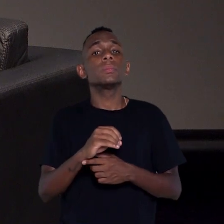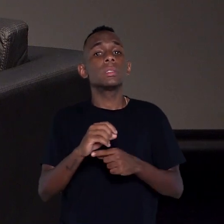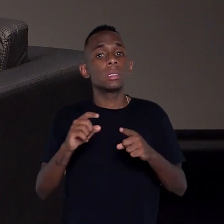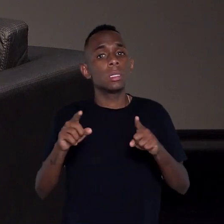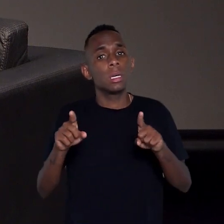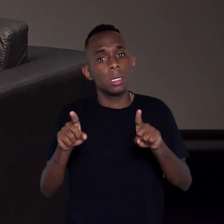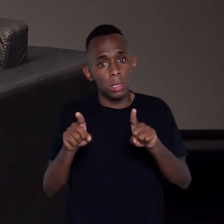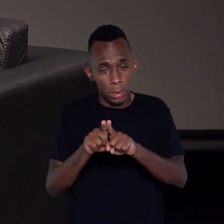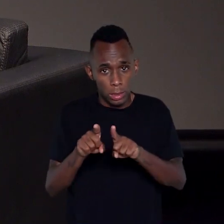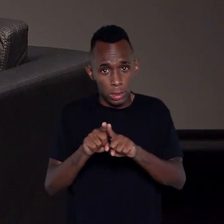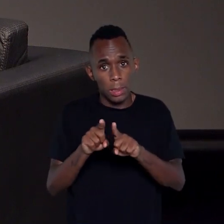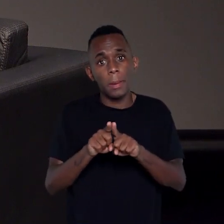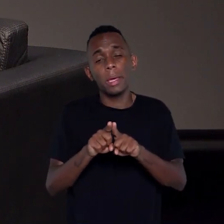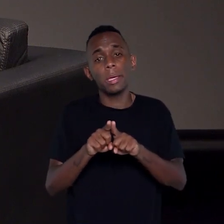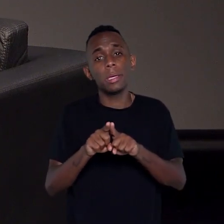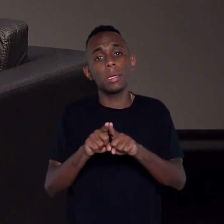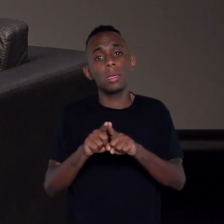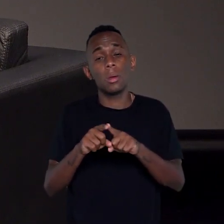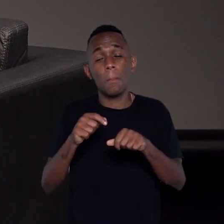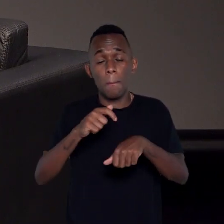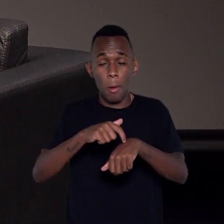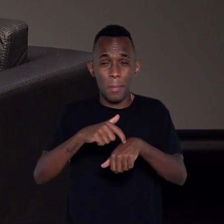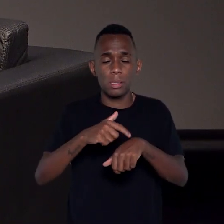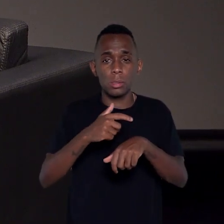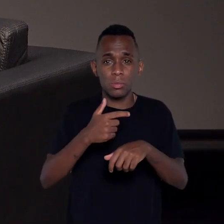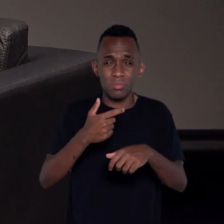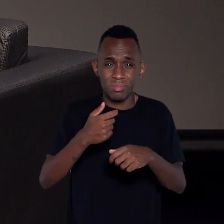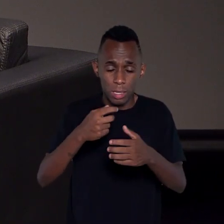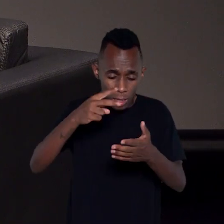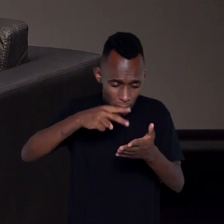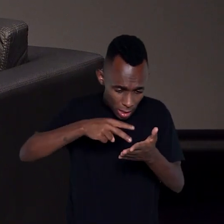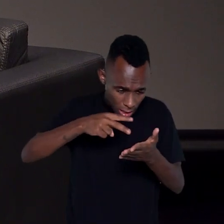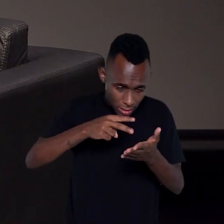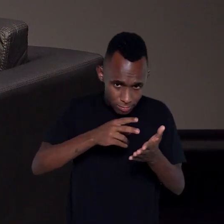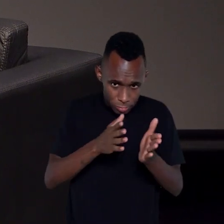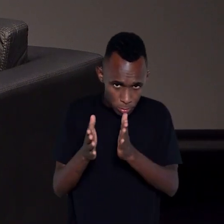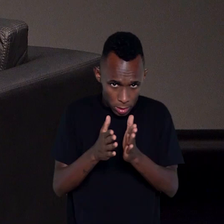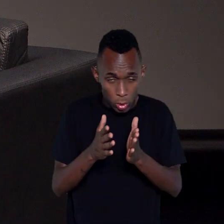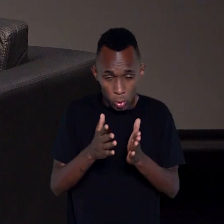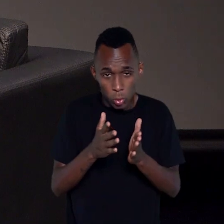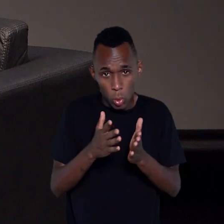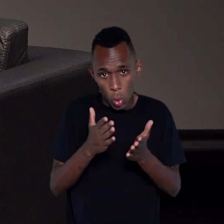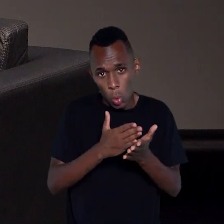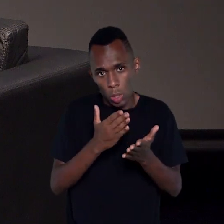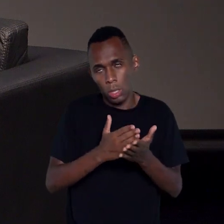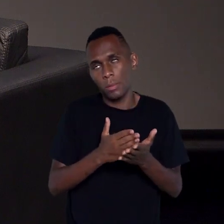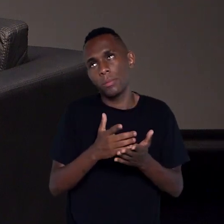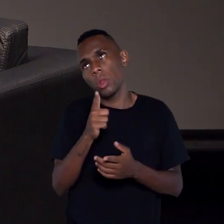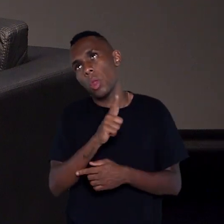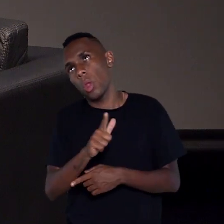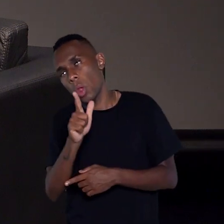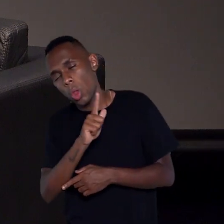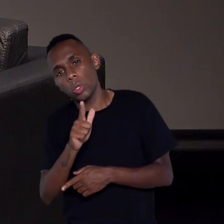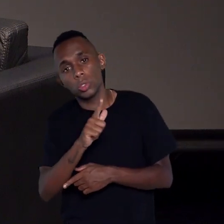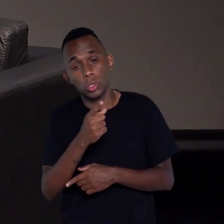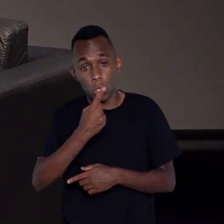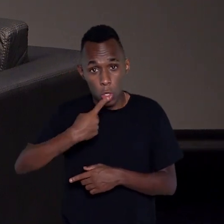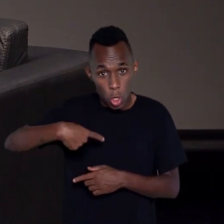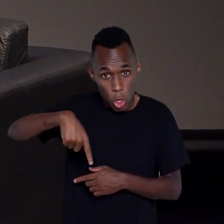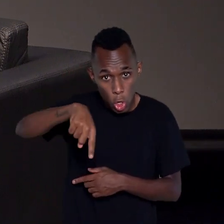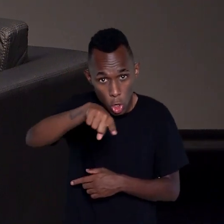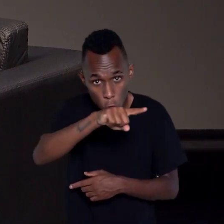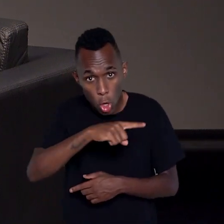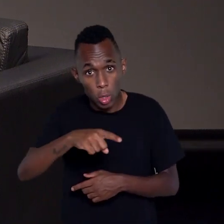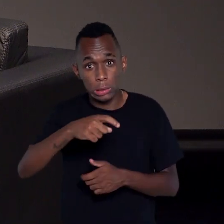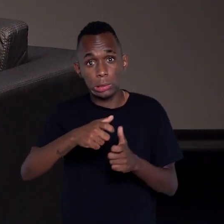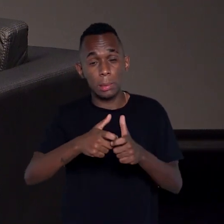histórias escritas no século XX. Quando você está lendo aquele livro, você pode não ter vivido, claro. Imagino que a nossa geração,